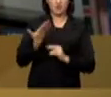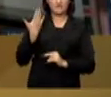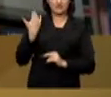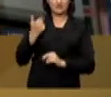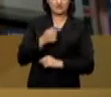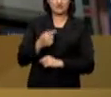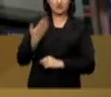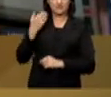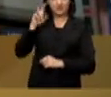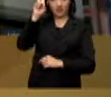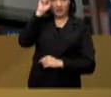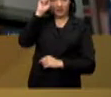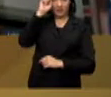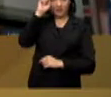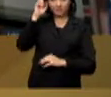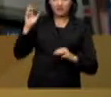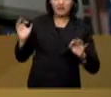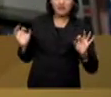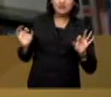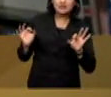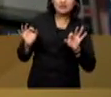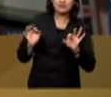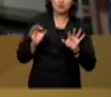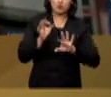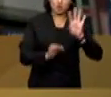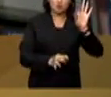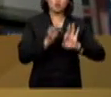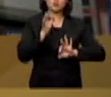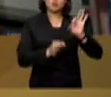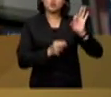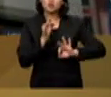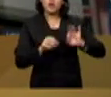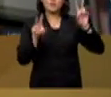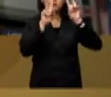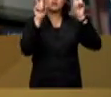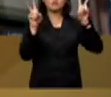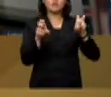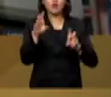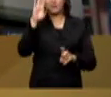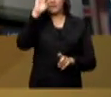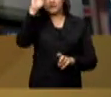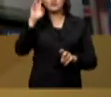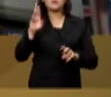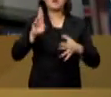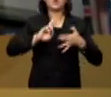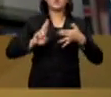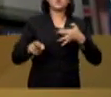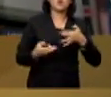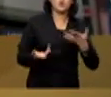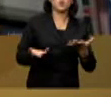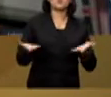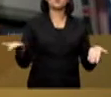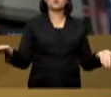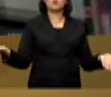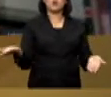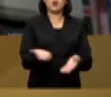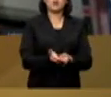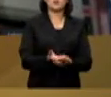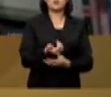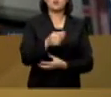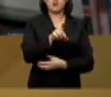ao findar o julgamento do mérito do recurso das ações